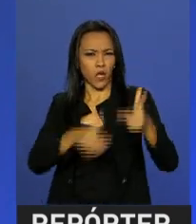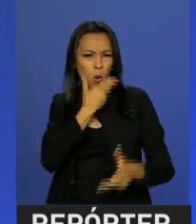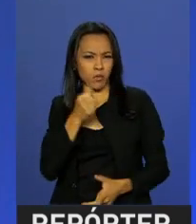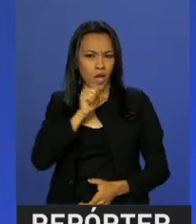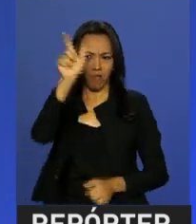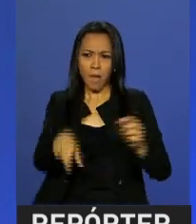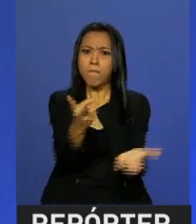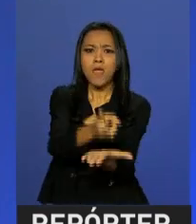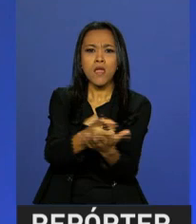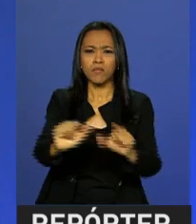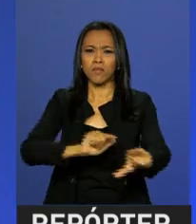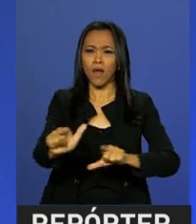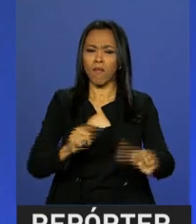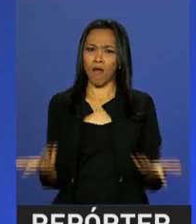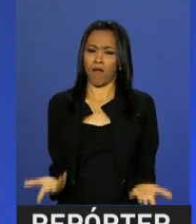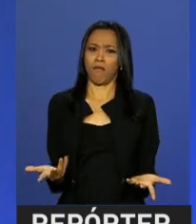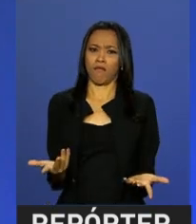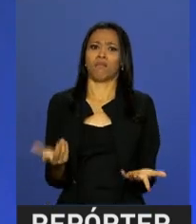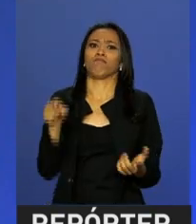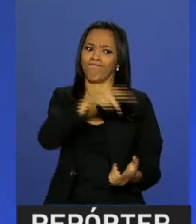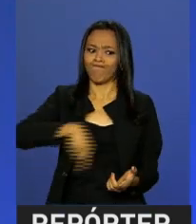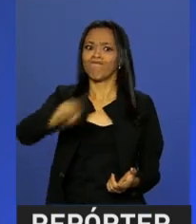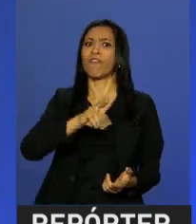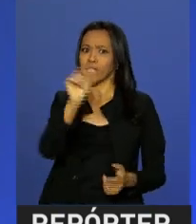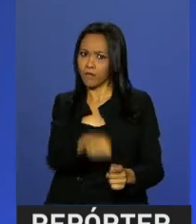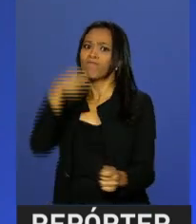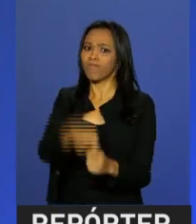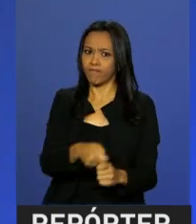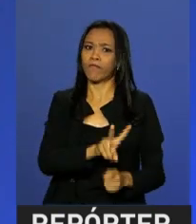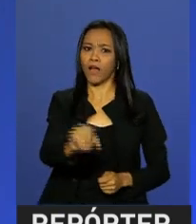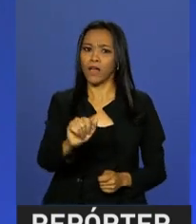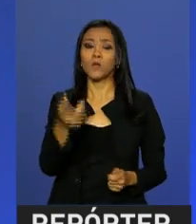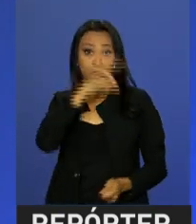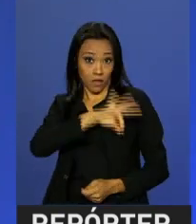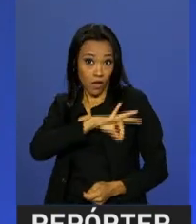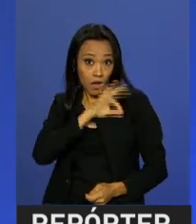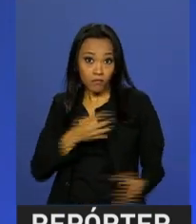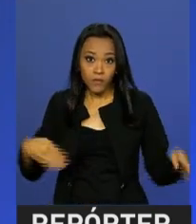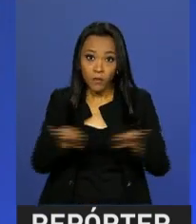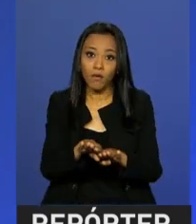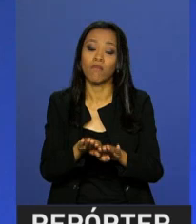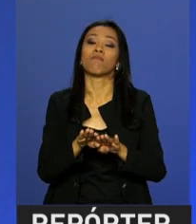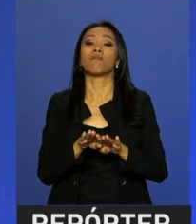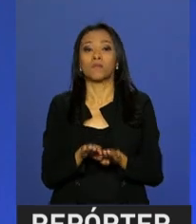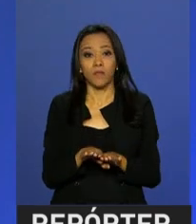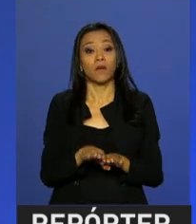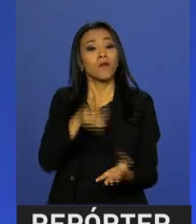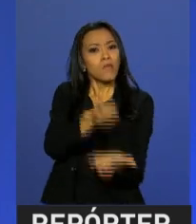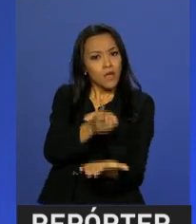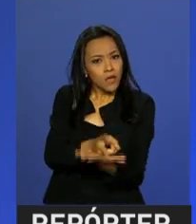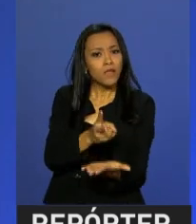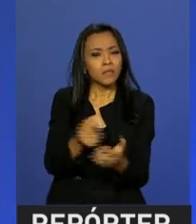exercem a mesma função em locais idênticos de trabalho serão punidas o salário há de ser o mesmo o mesmo